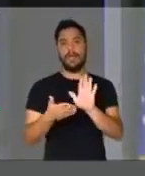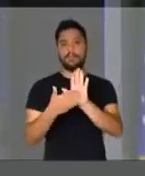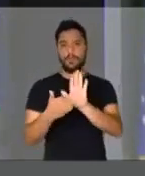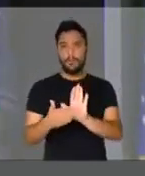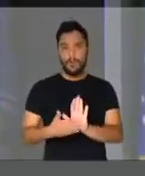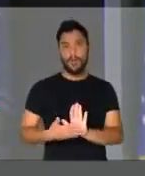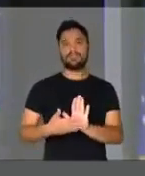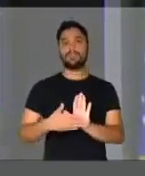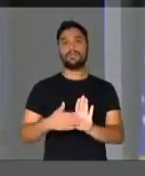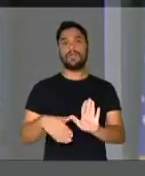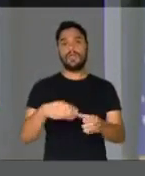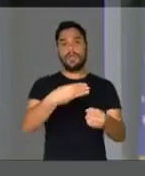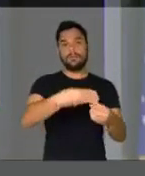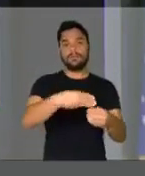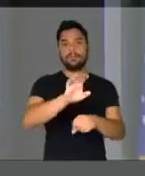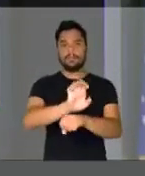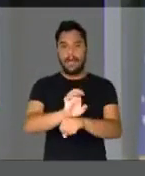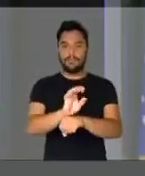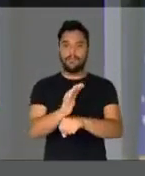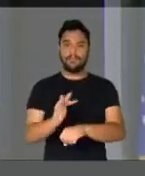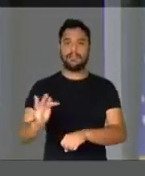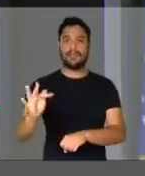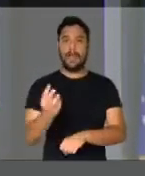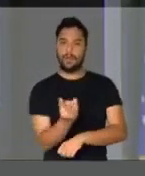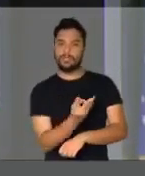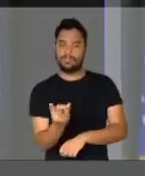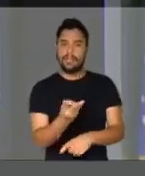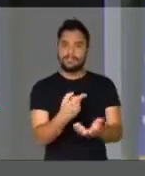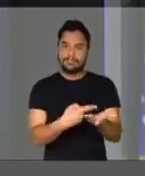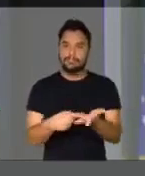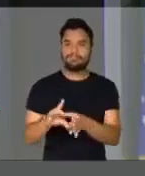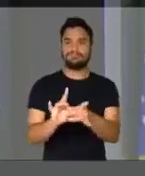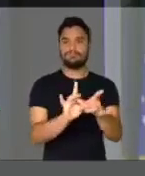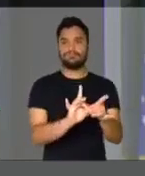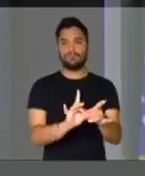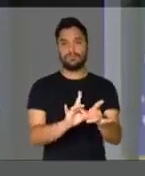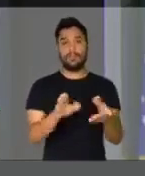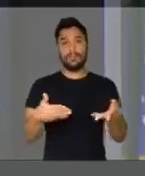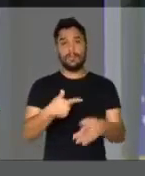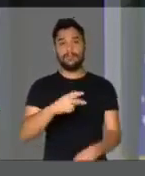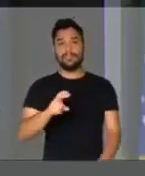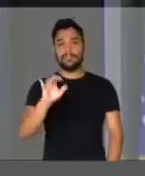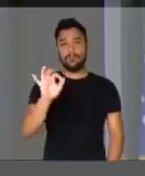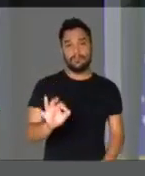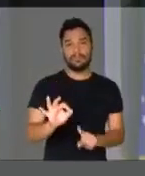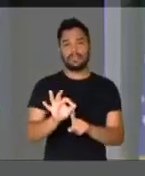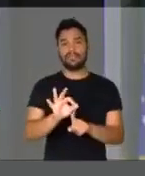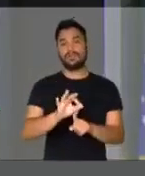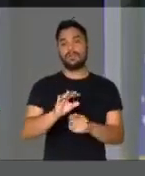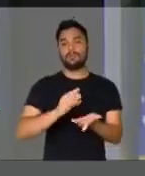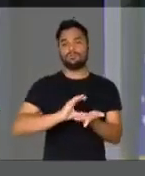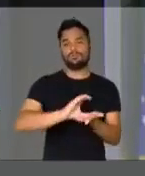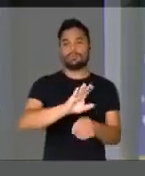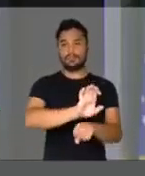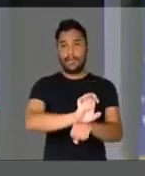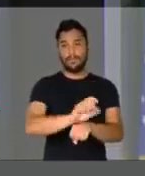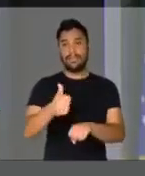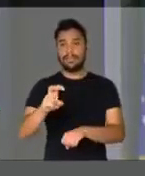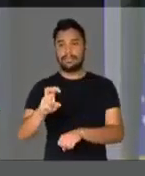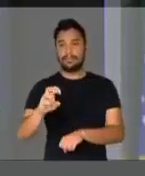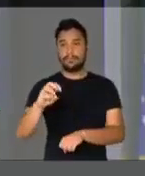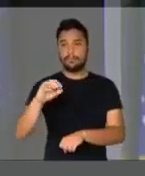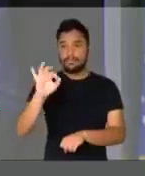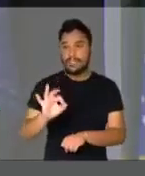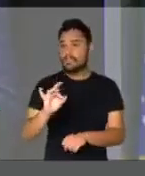hoje concentra em média 60% dos impostos nos cofres do governo federal, 25% no governo estadual e somente 15%